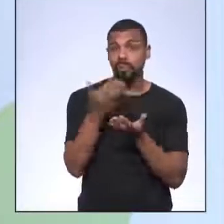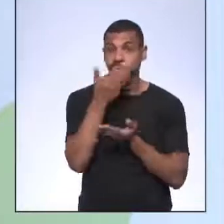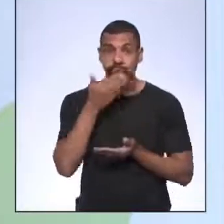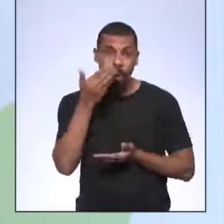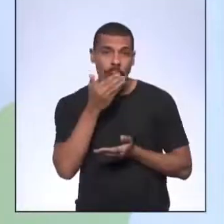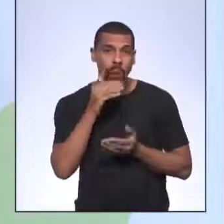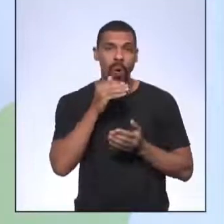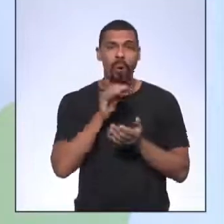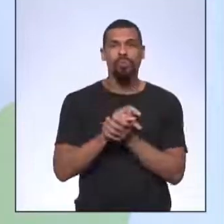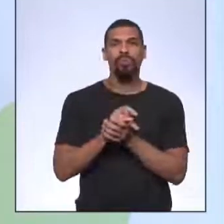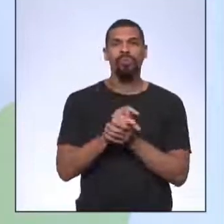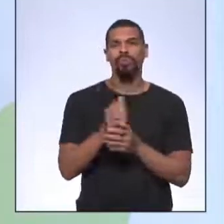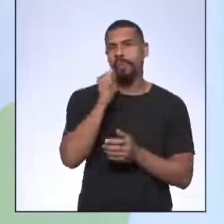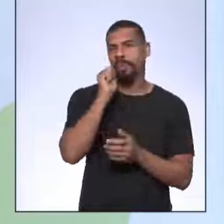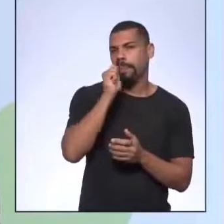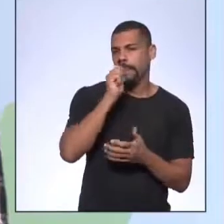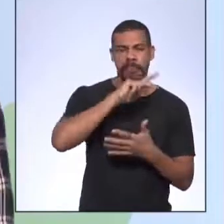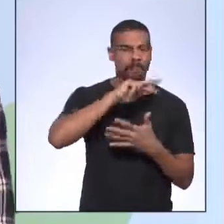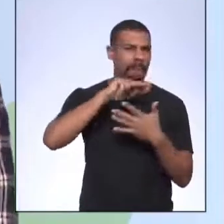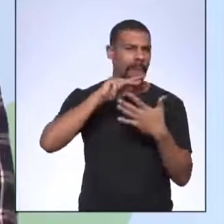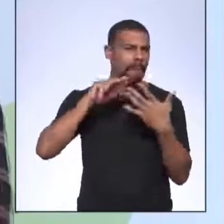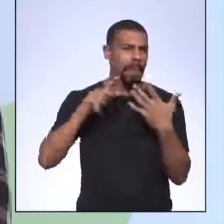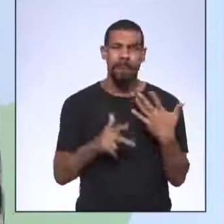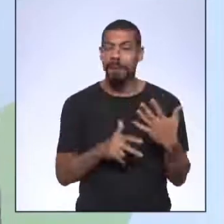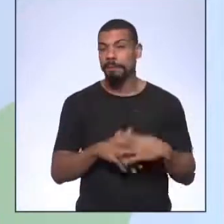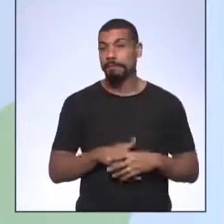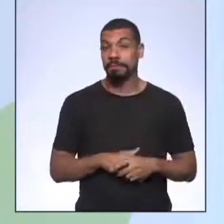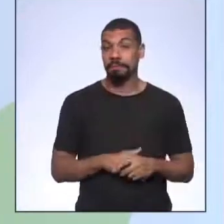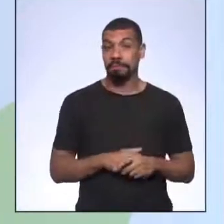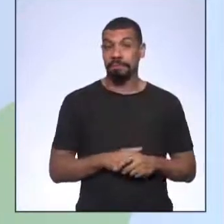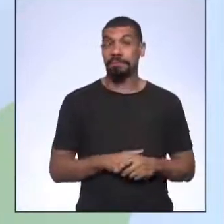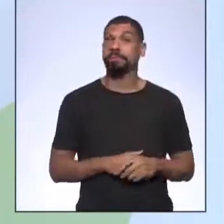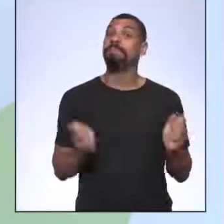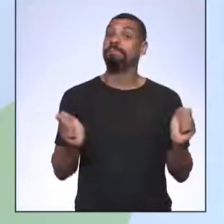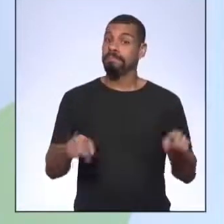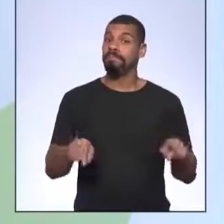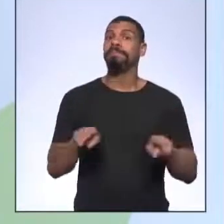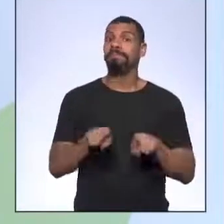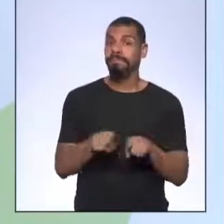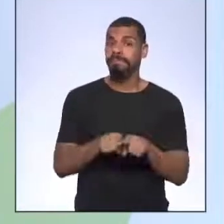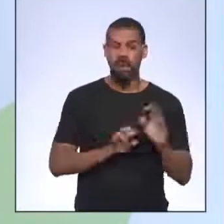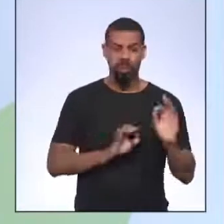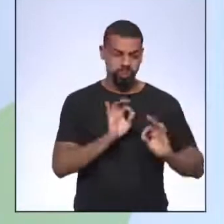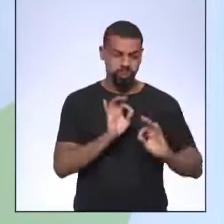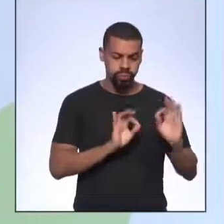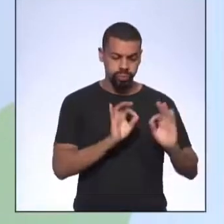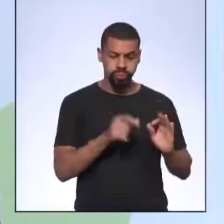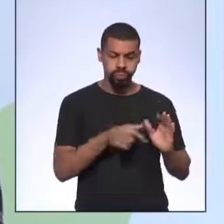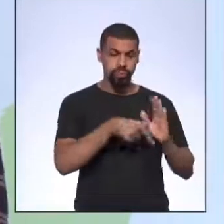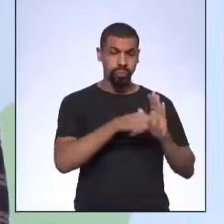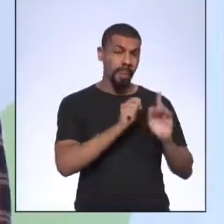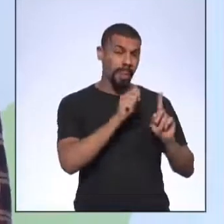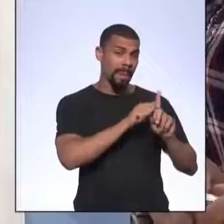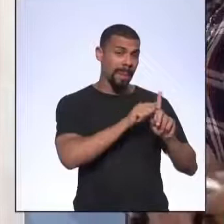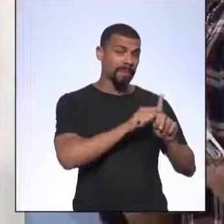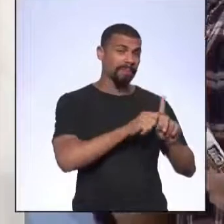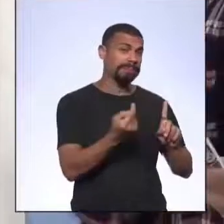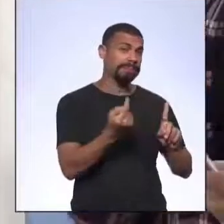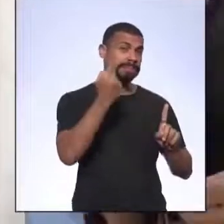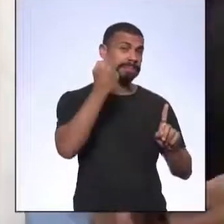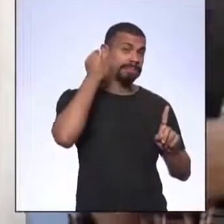festa né os refrigerantes Enfim tudo mais tá então é feito ai que toda organização com meses de antecedência